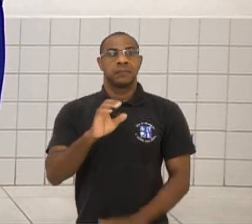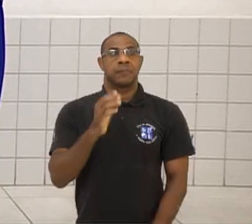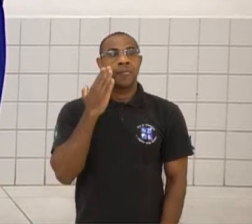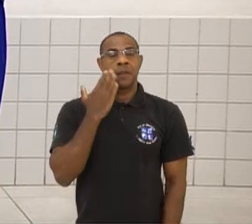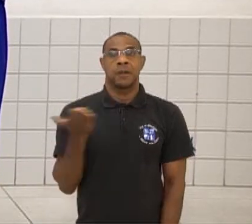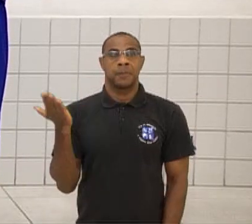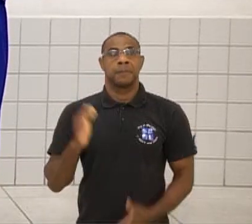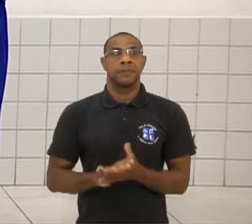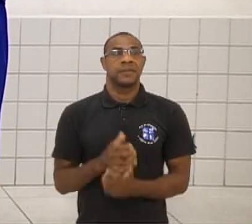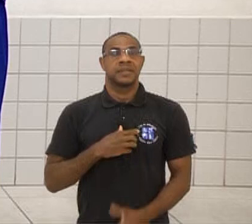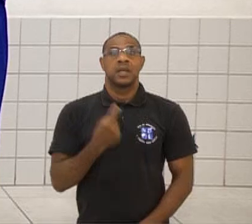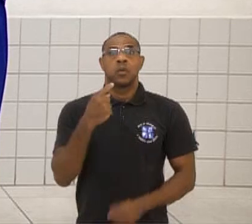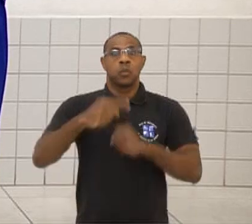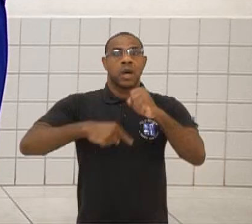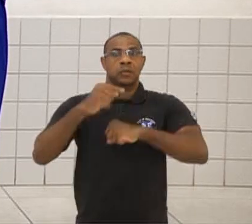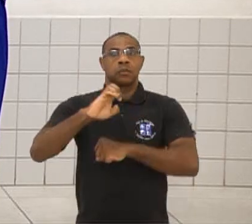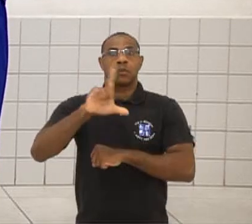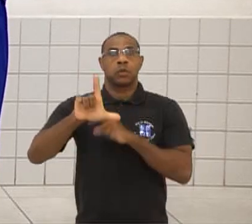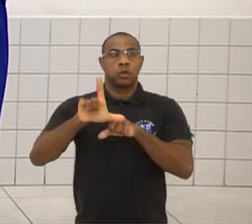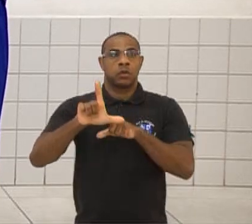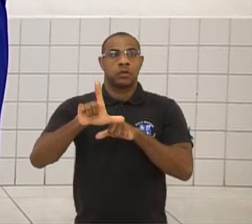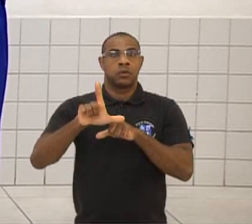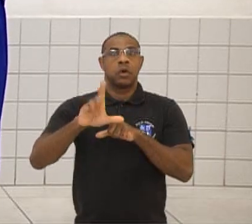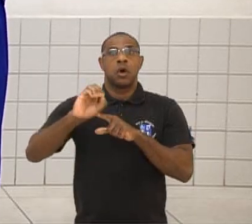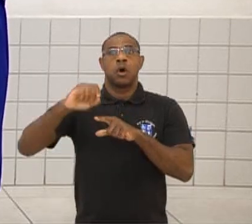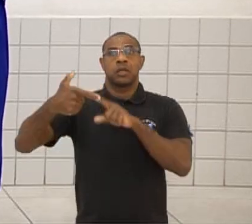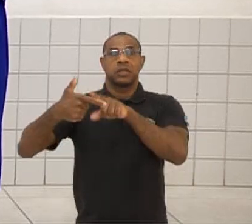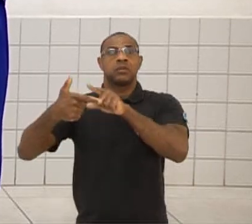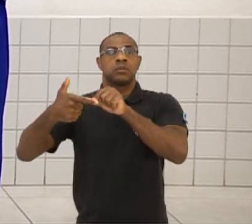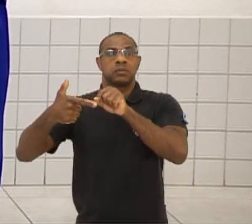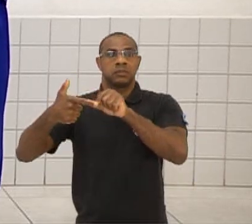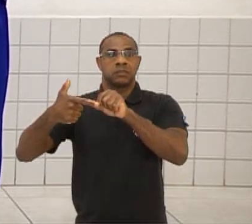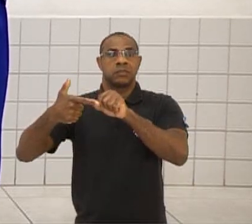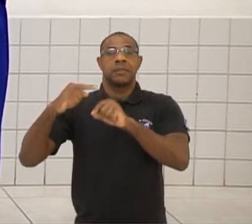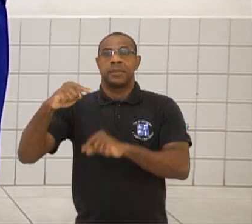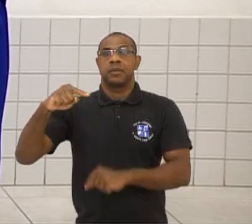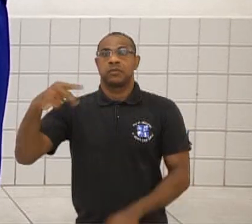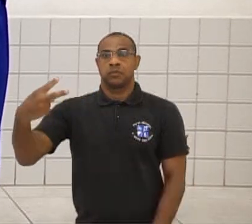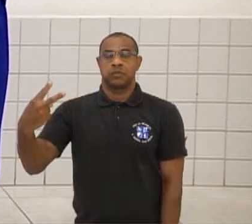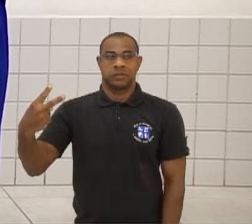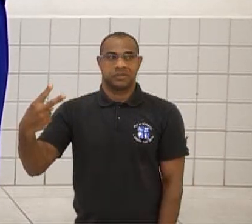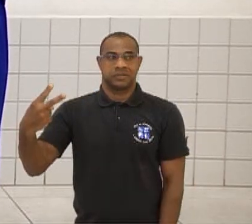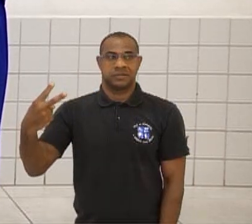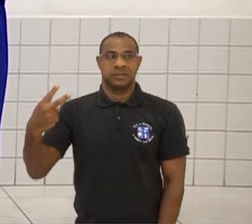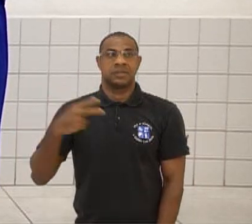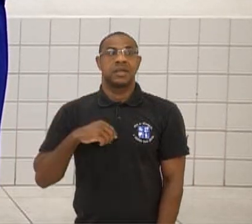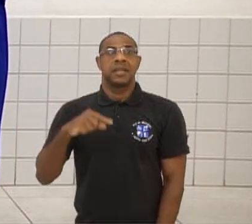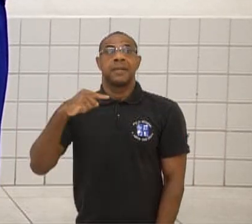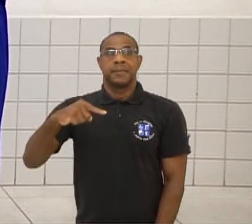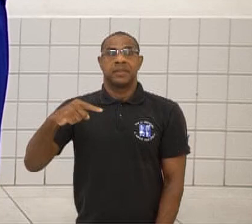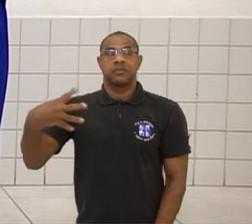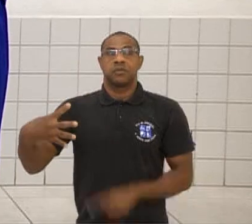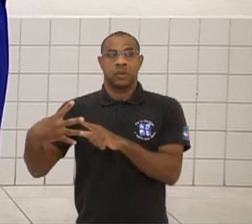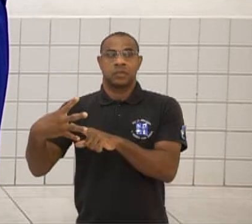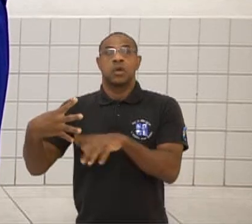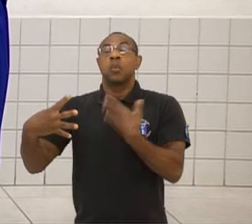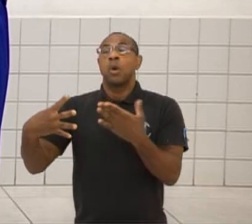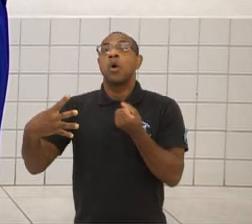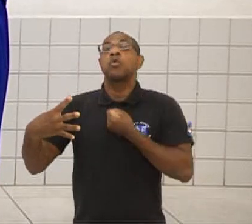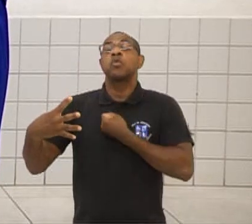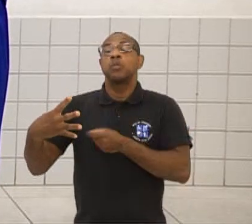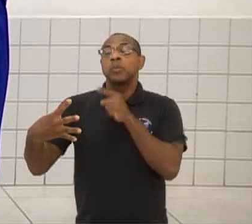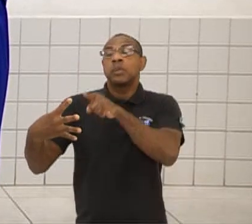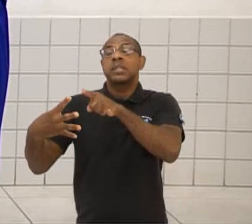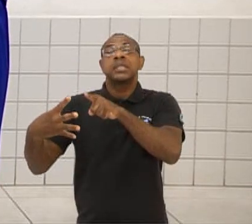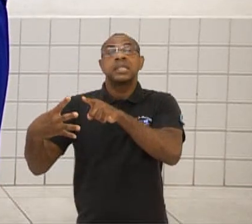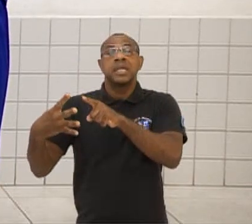aqui eu tenho um átomo de cloro e o oxigênio tem NOx fixo -2, então aqui dá -4. Qual o número que